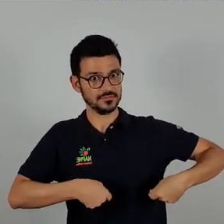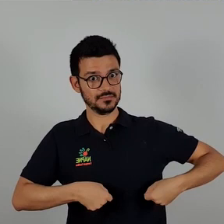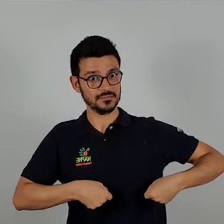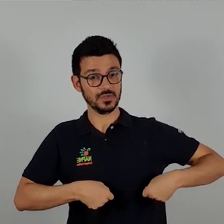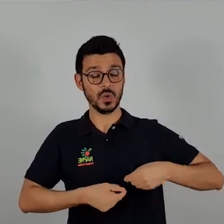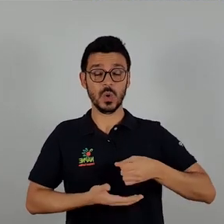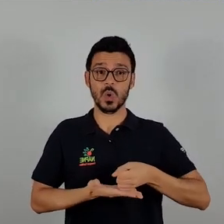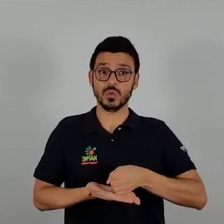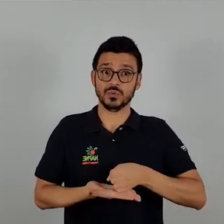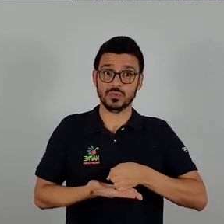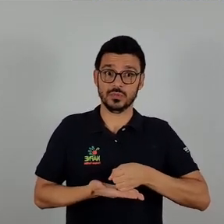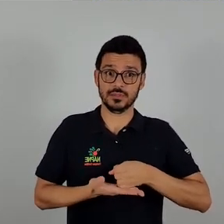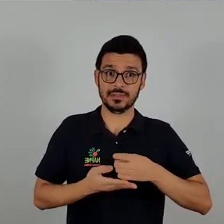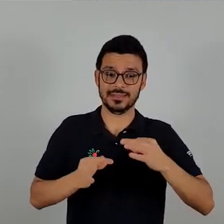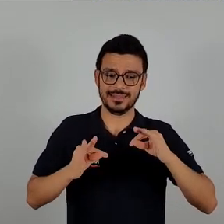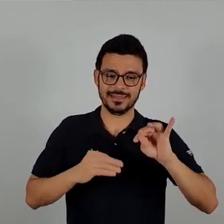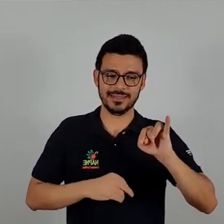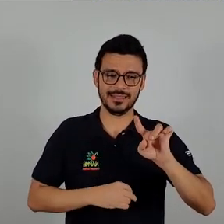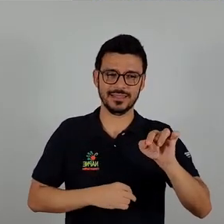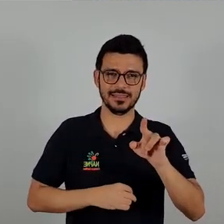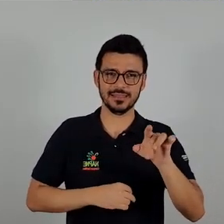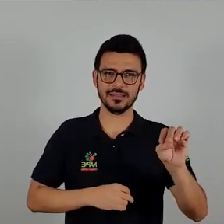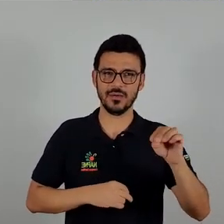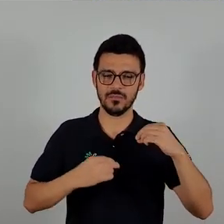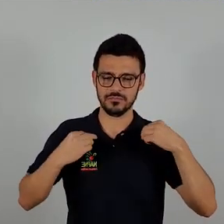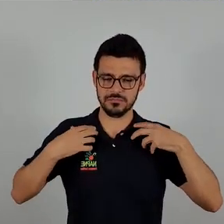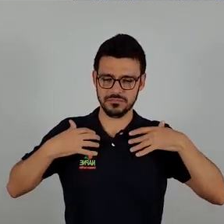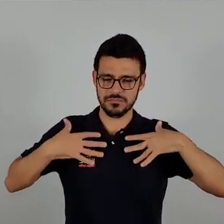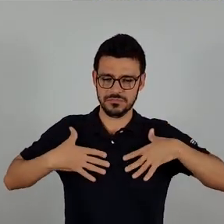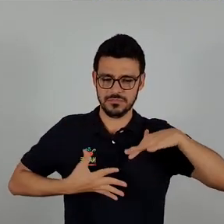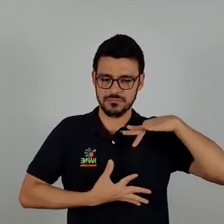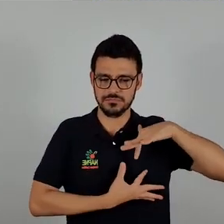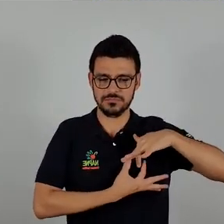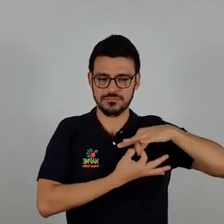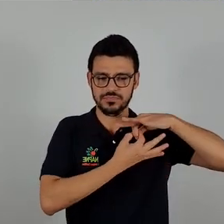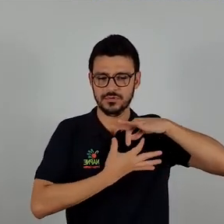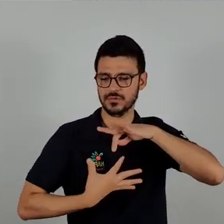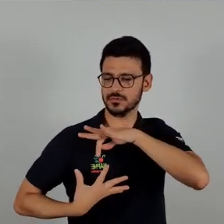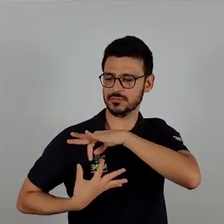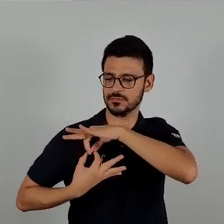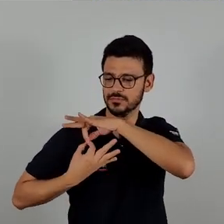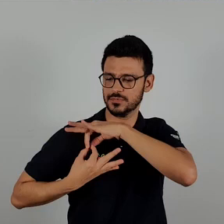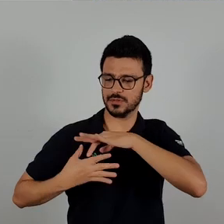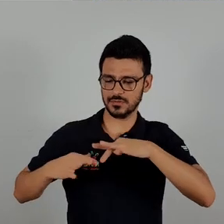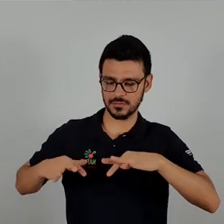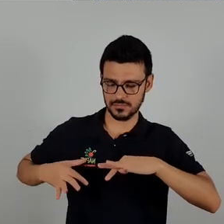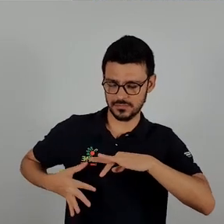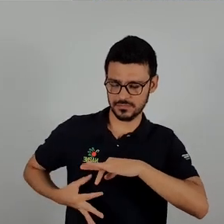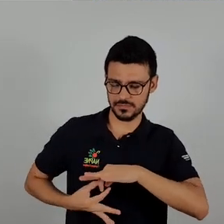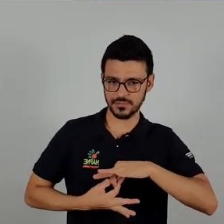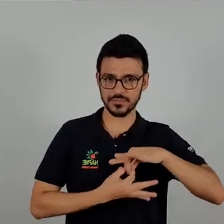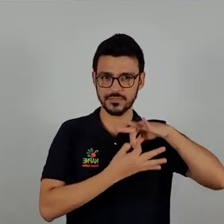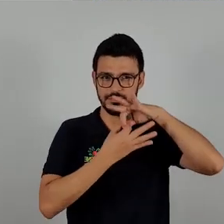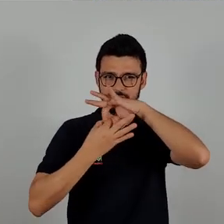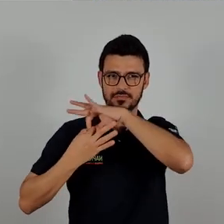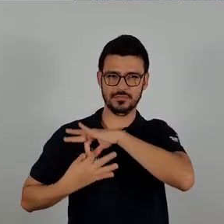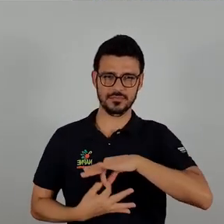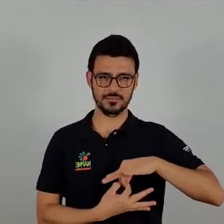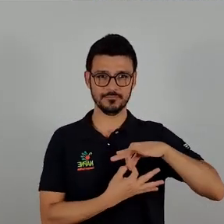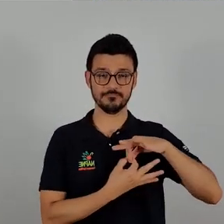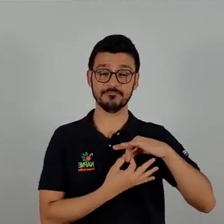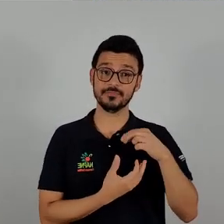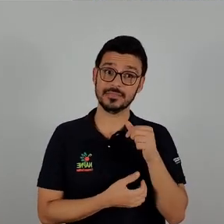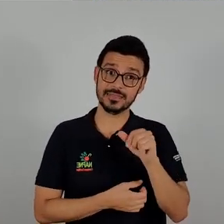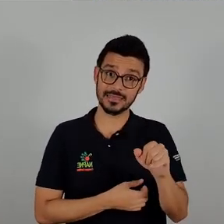o fígado, o órgão, ali dentro da barriga, do abdômen, não pode ficar doente. Então, o corpo inteligentemente diz, já que você está